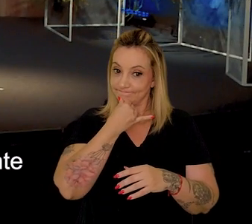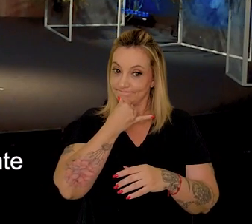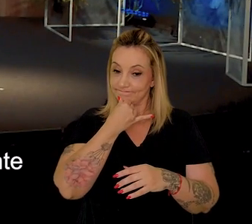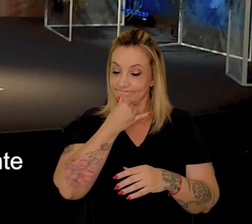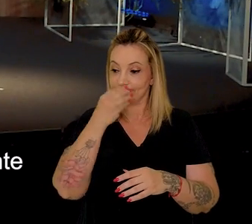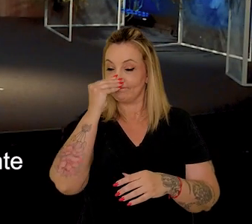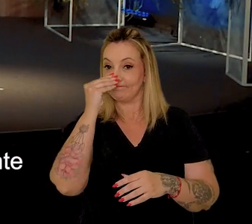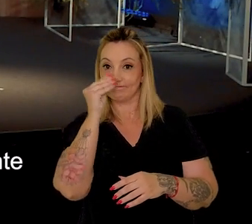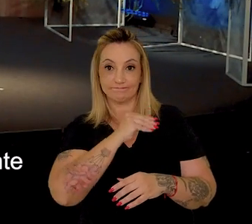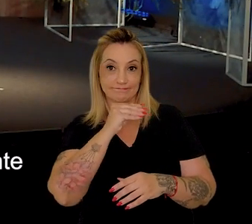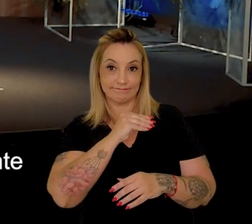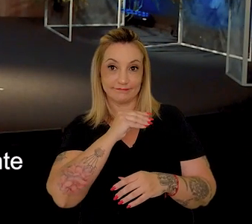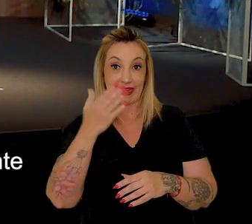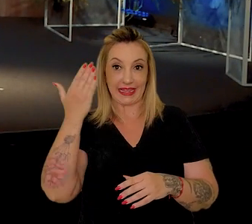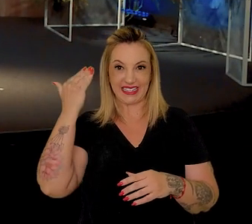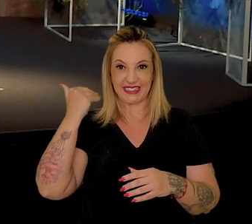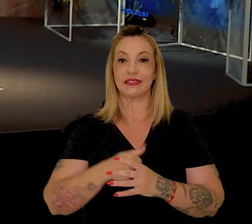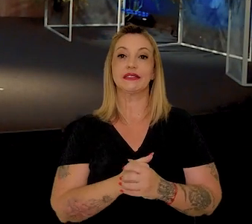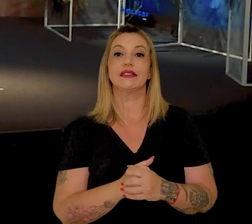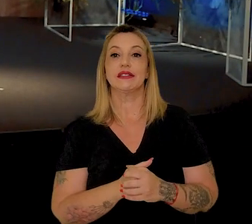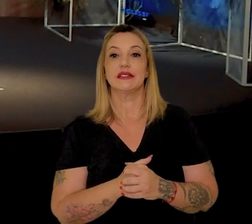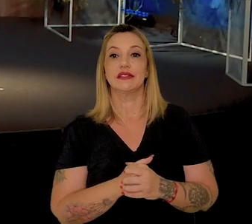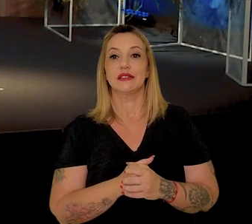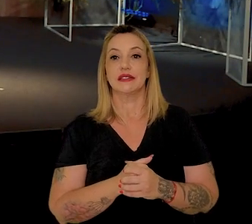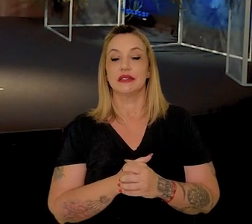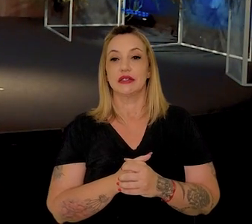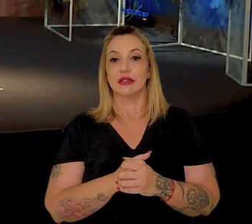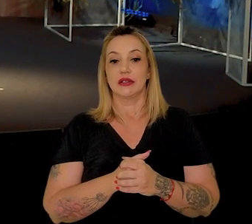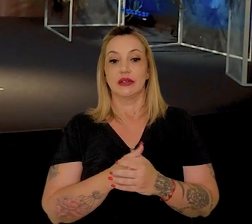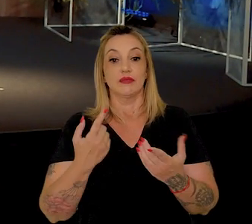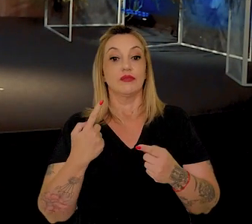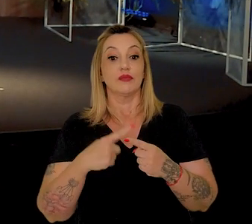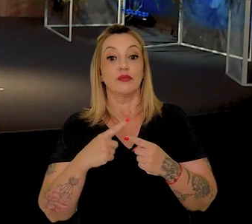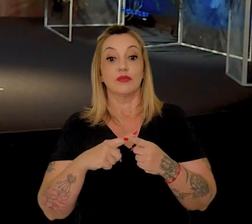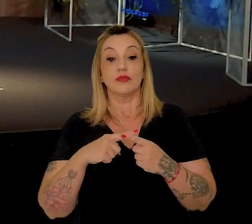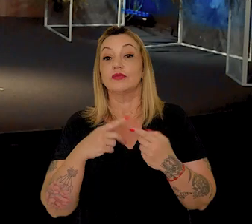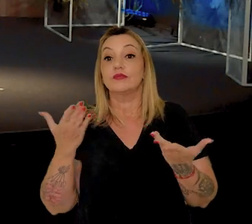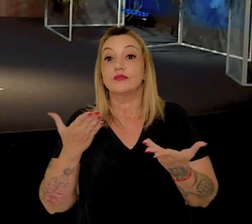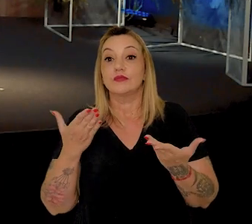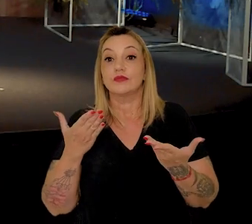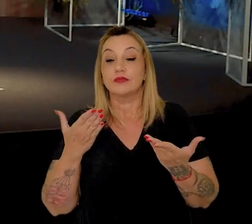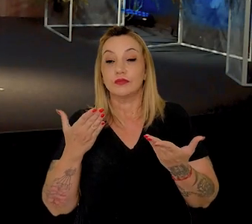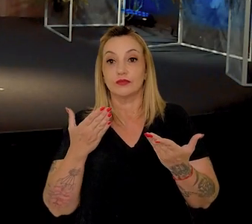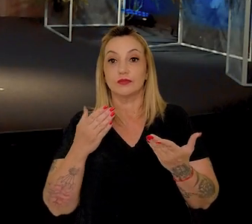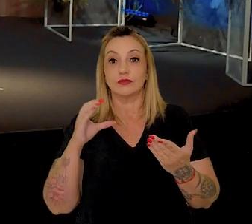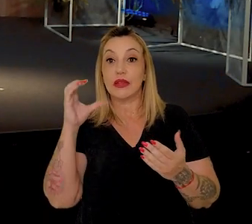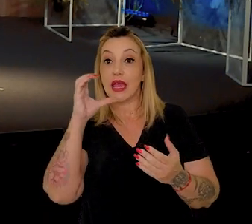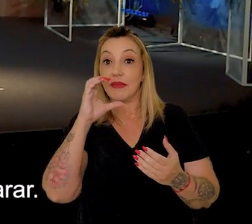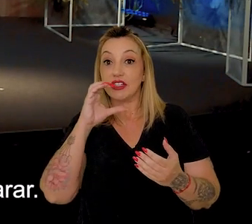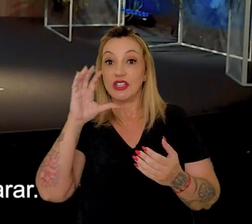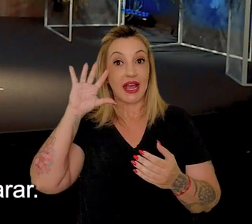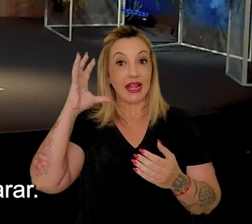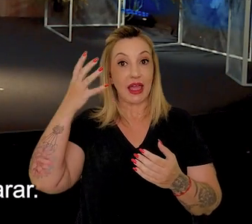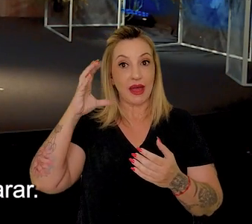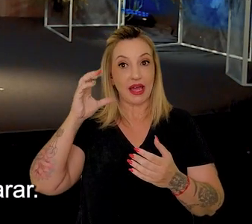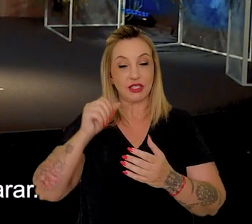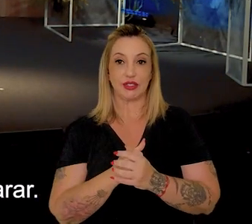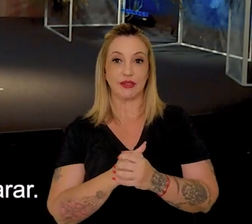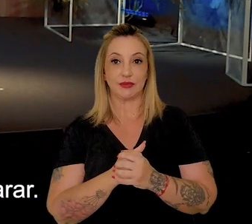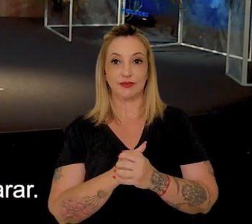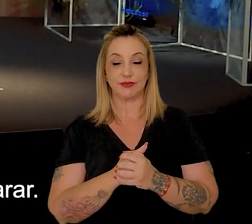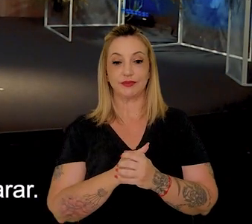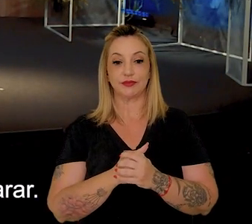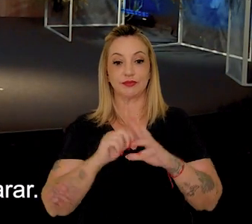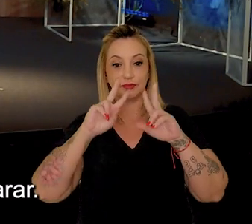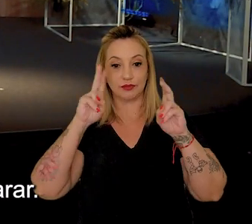largamente ignorado a época né E por que a gente tá falando agora de emergência climática né Ou seja a